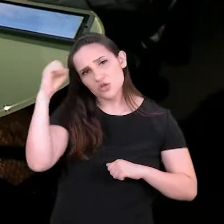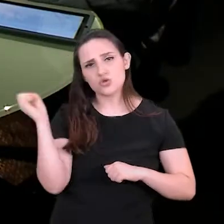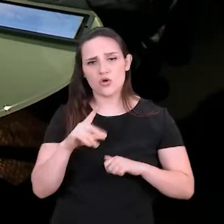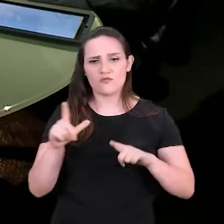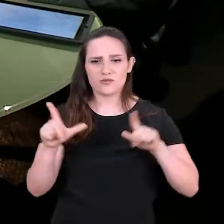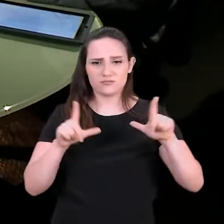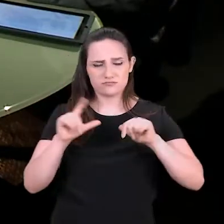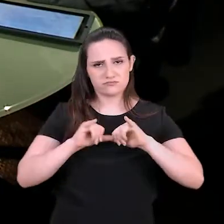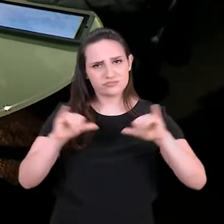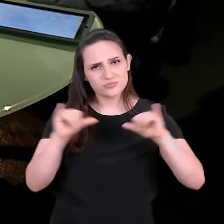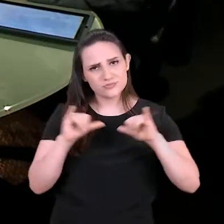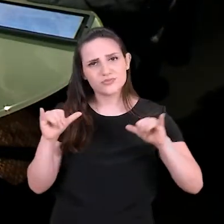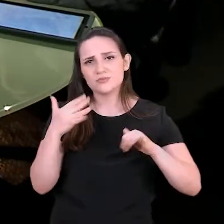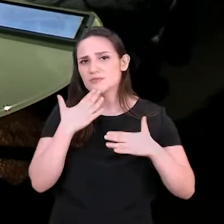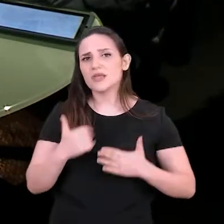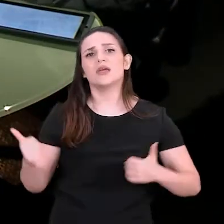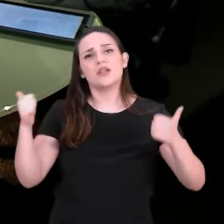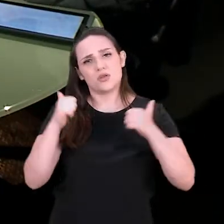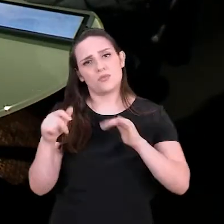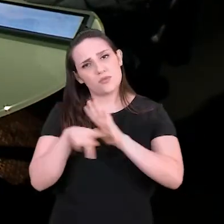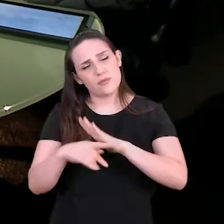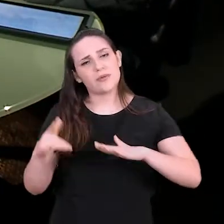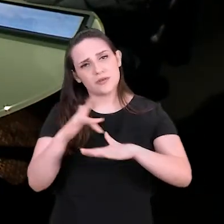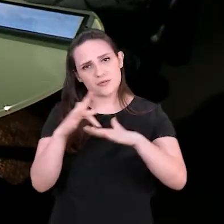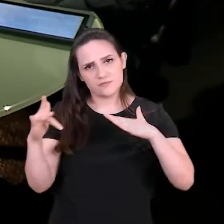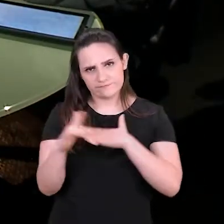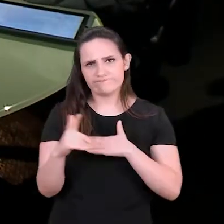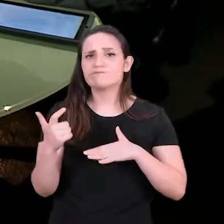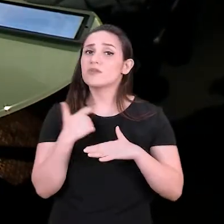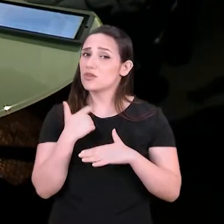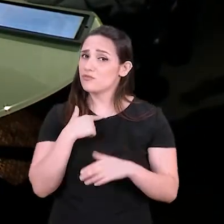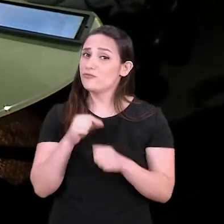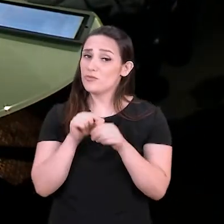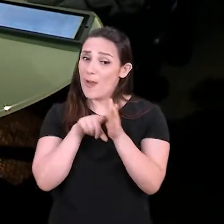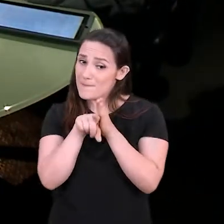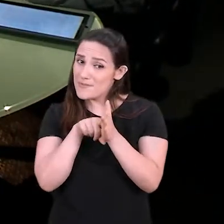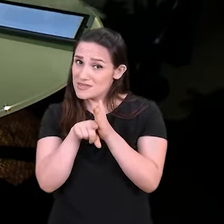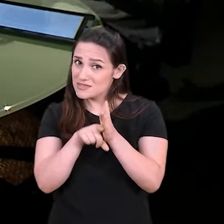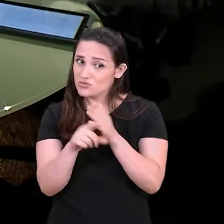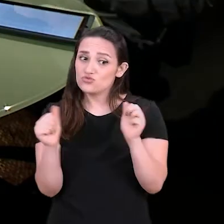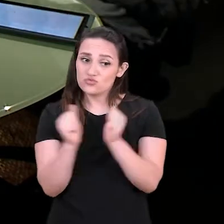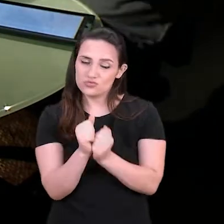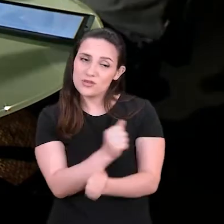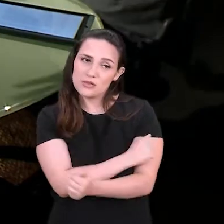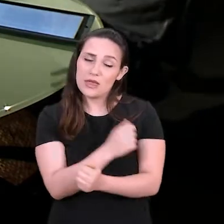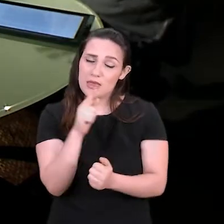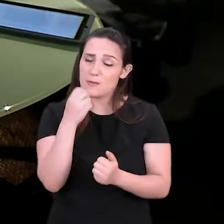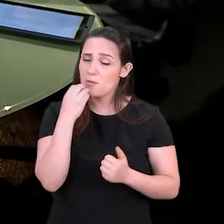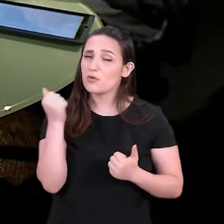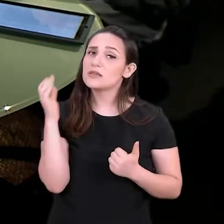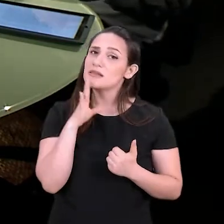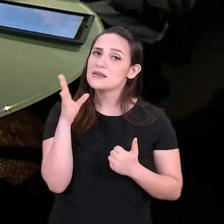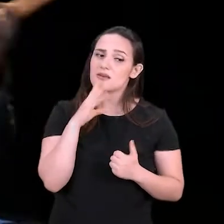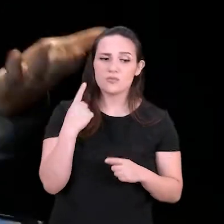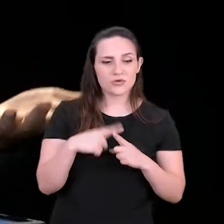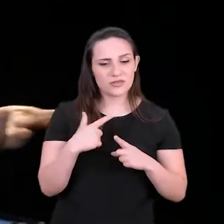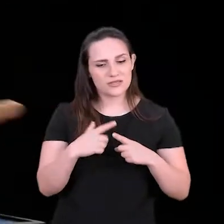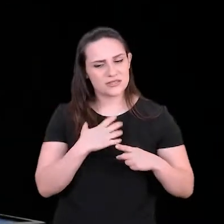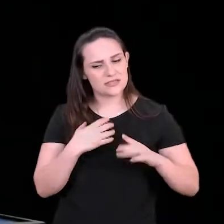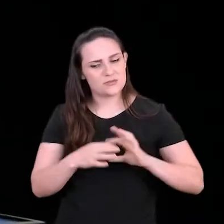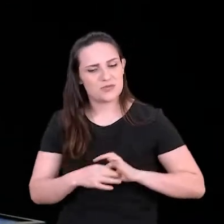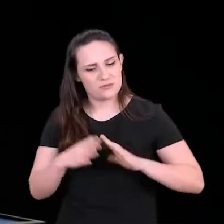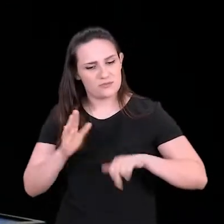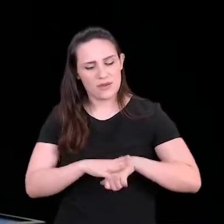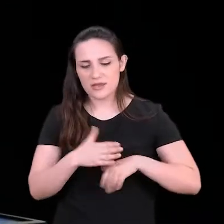rede social, né? Eu estou numa busca e trabalhando com alunos, e isso é legal, porque aí a gente tem algumas possibilidades,